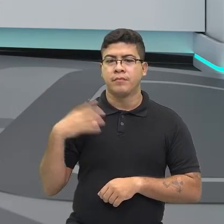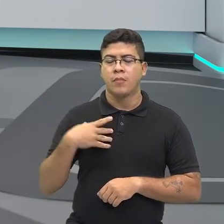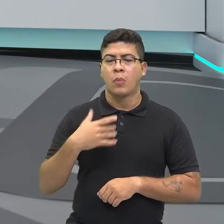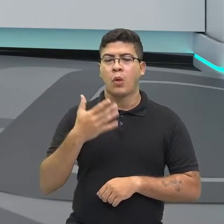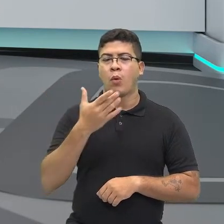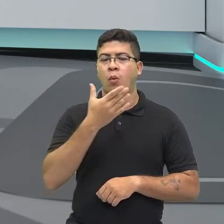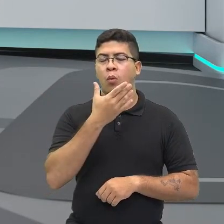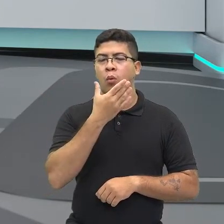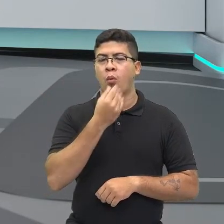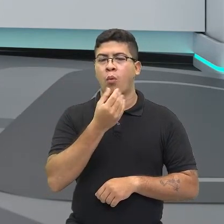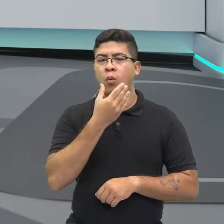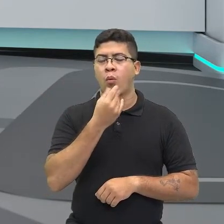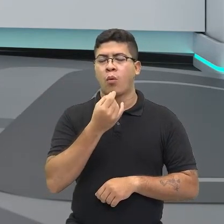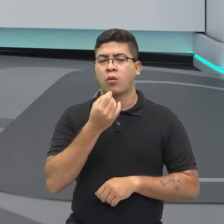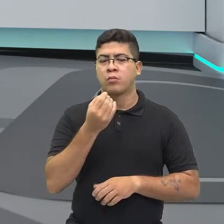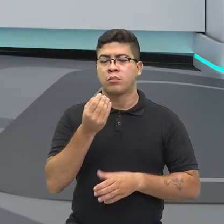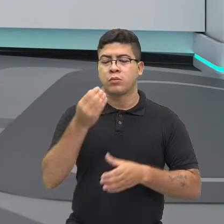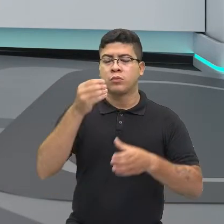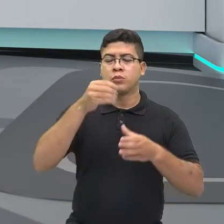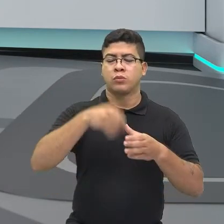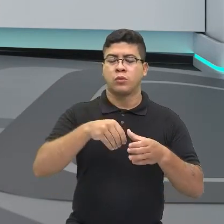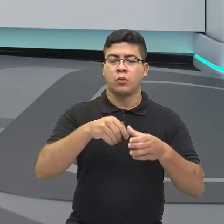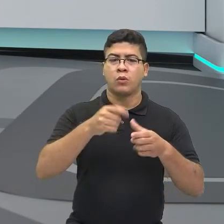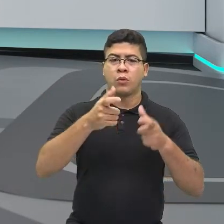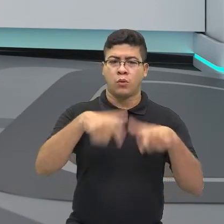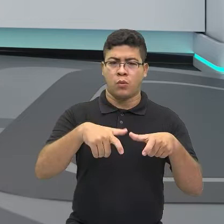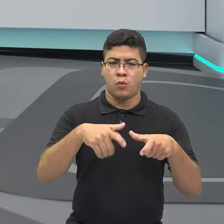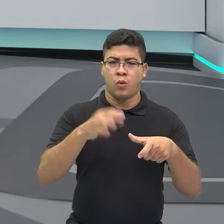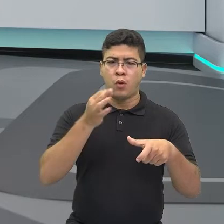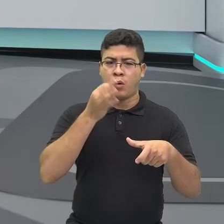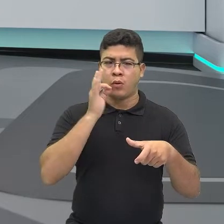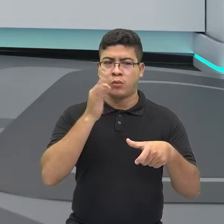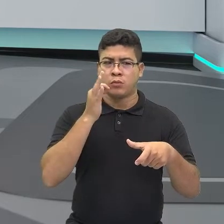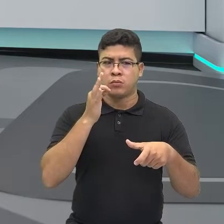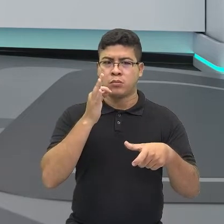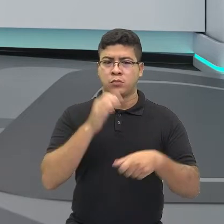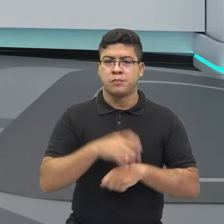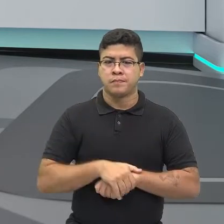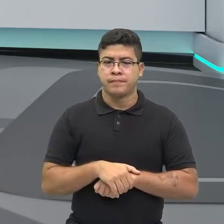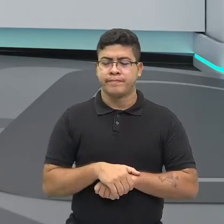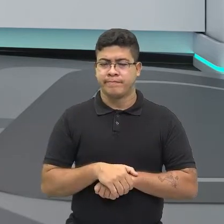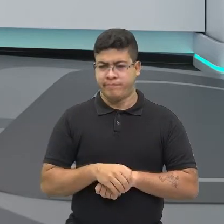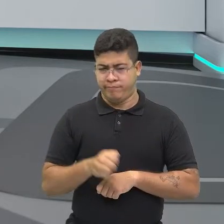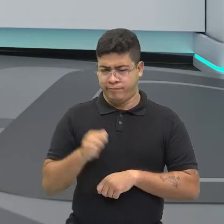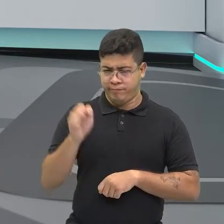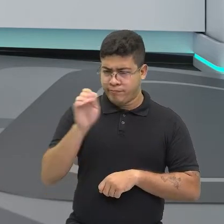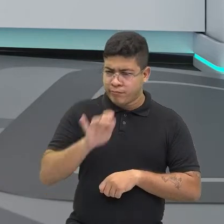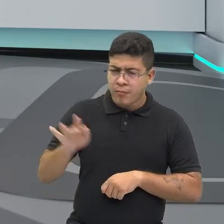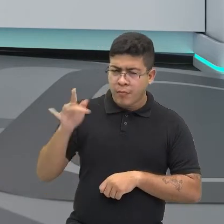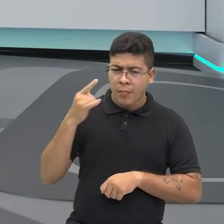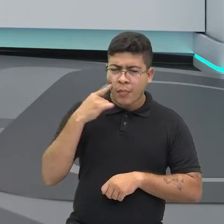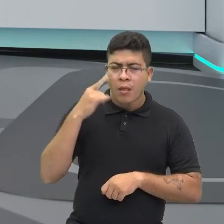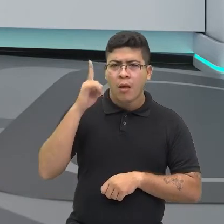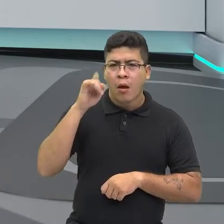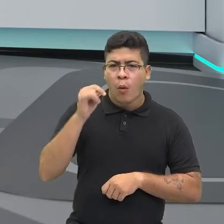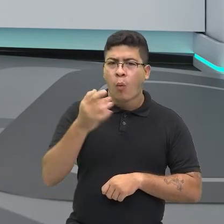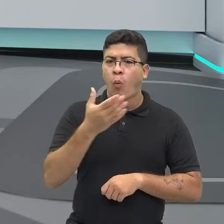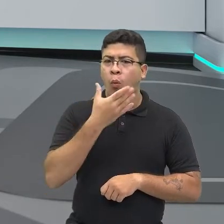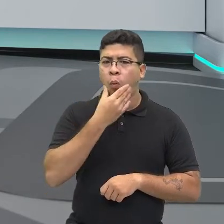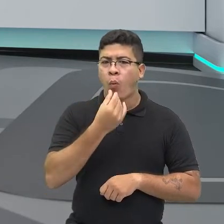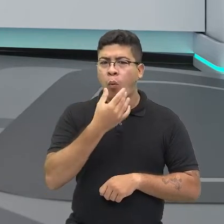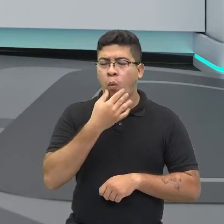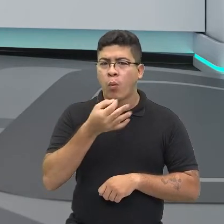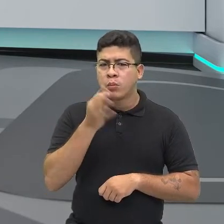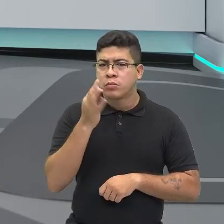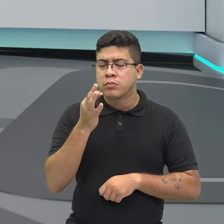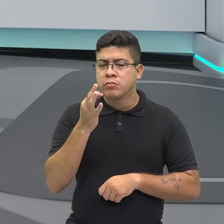no Café. Aí você observa a imagem. Professor, essa imagem que está aí do seu lado é o Homem do Café? Mas